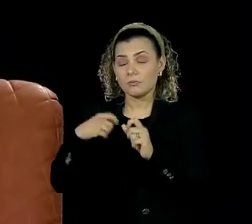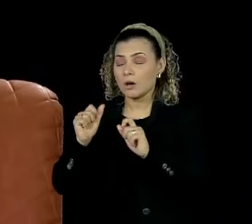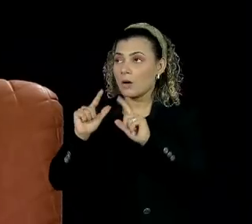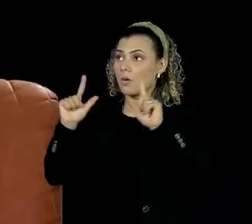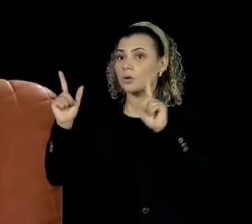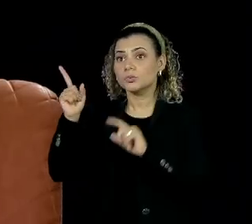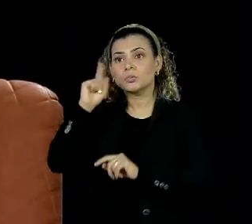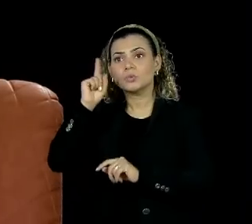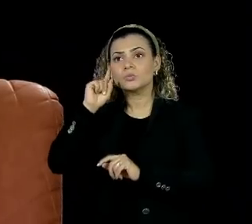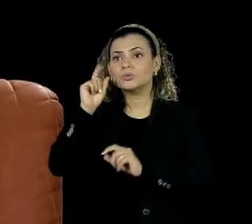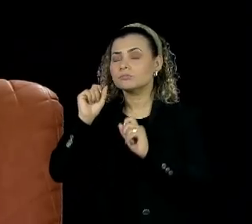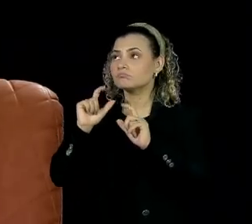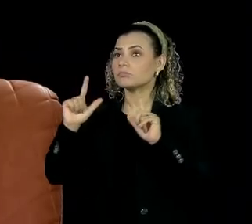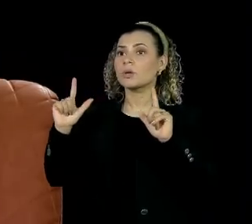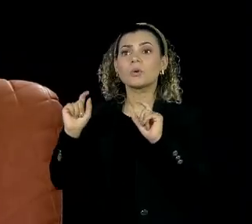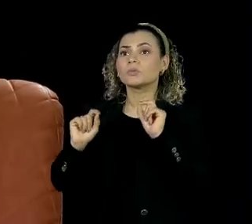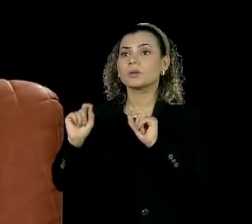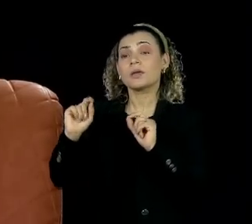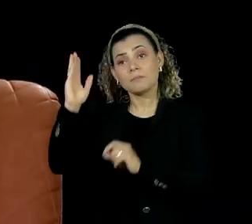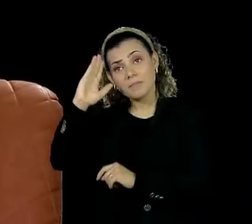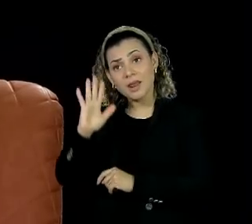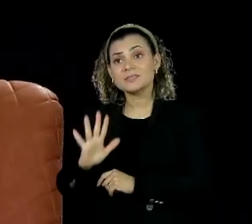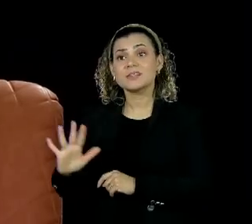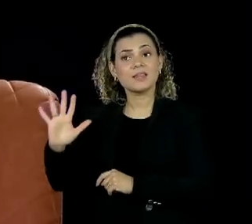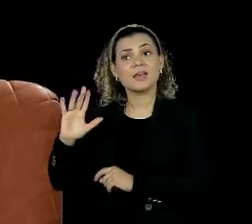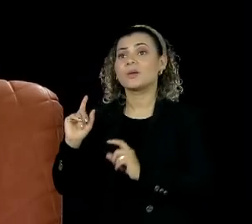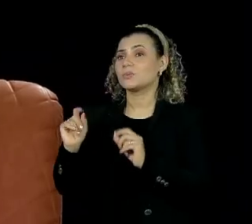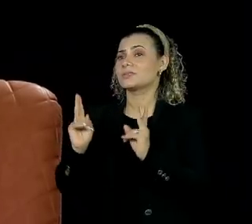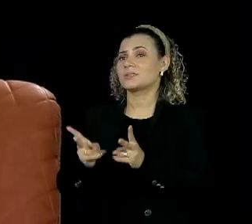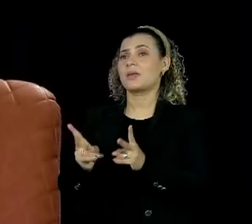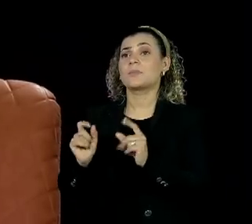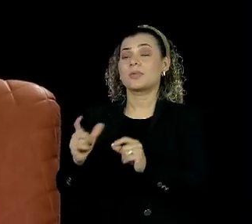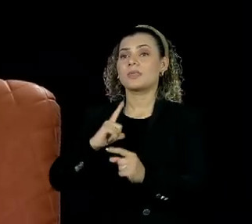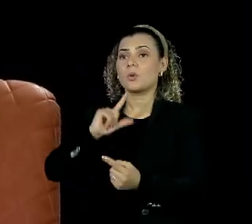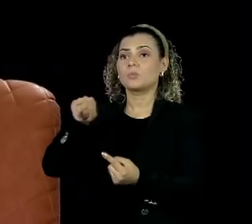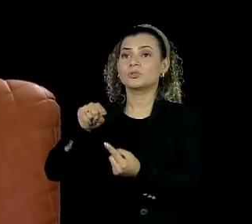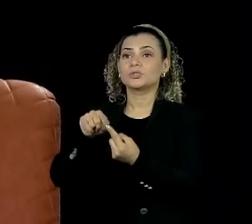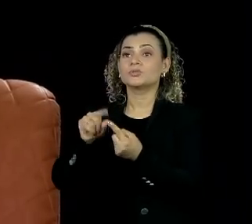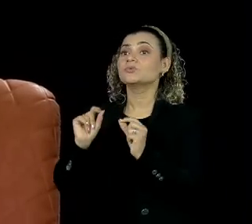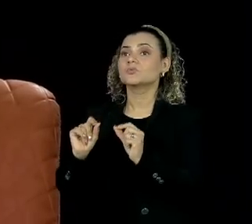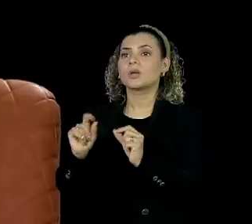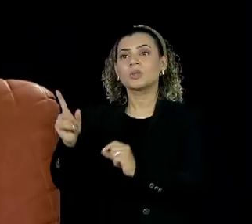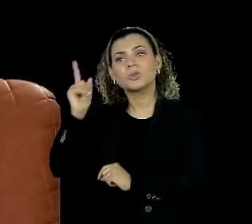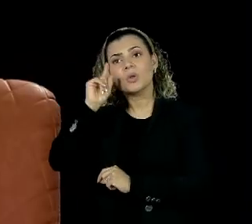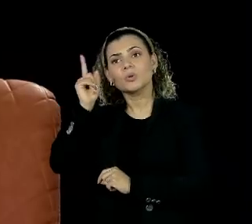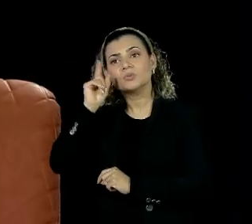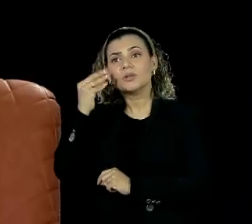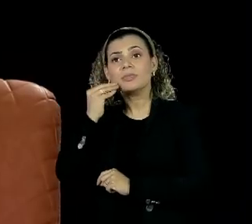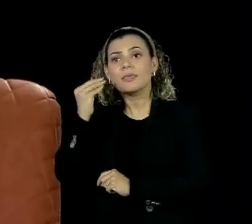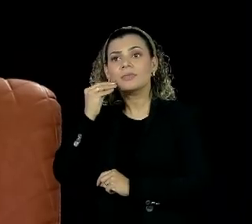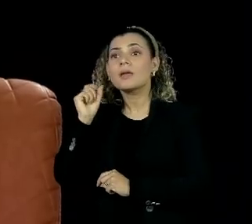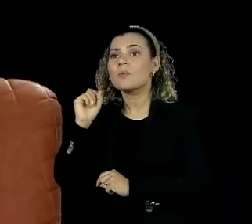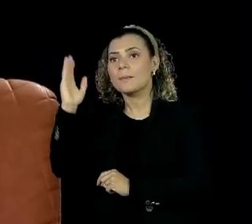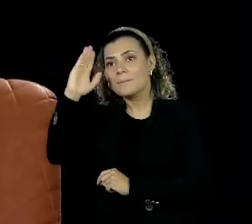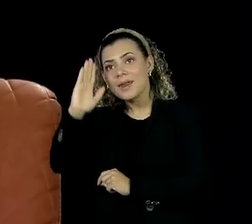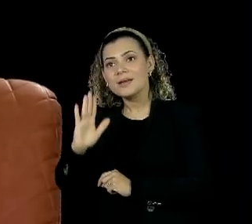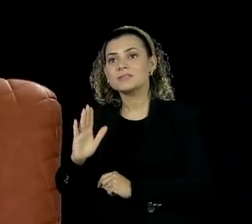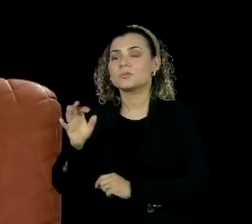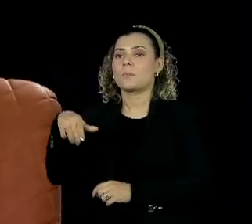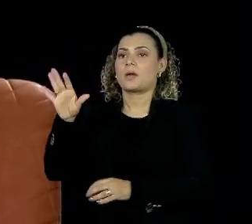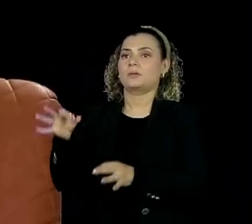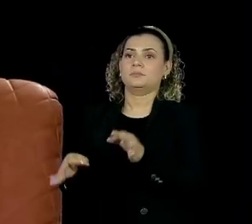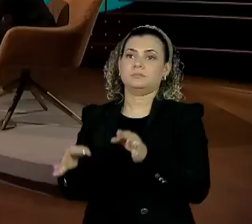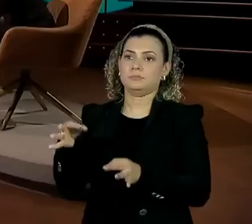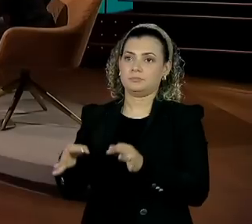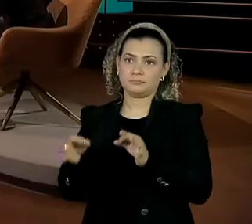de manhã, eu acho que todo brasileiro tem a missão de, todos os dias, tentar que o Brasil seja um país mais justo,